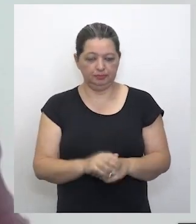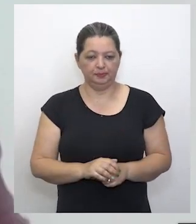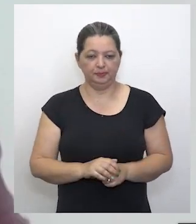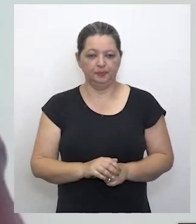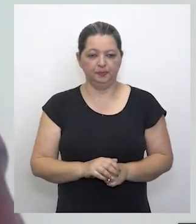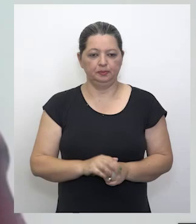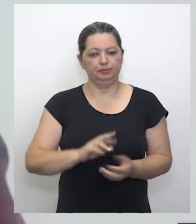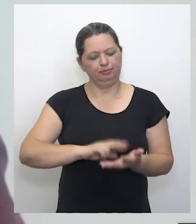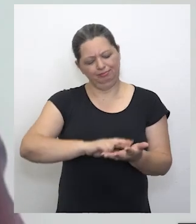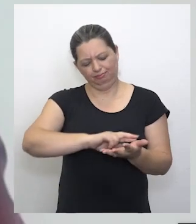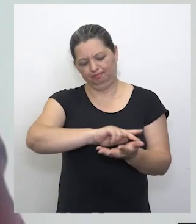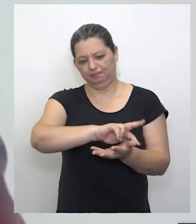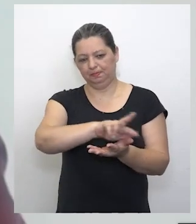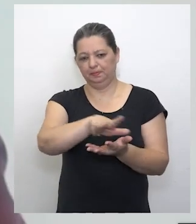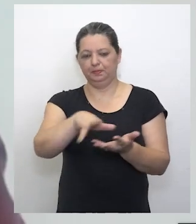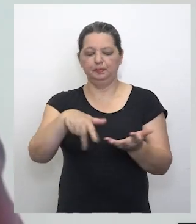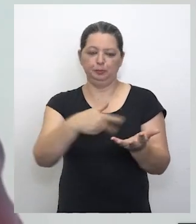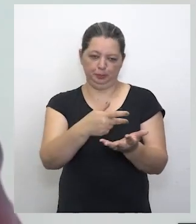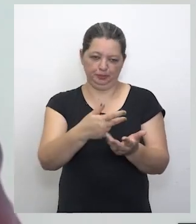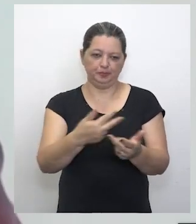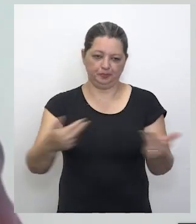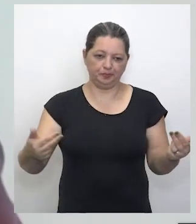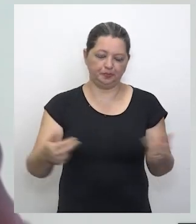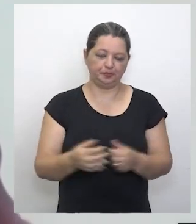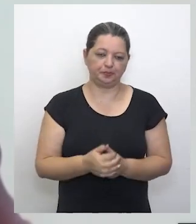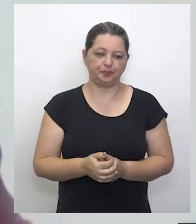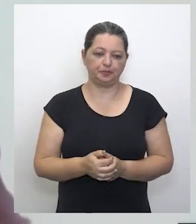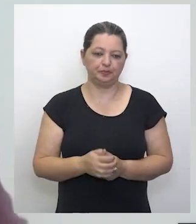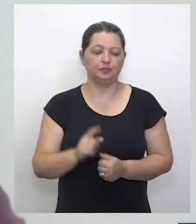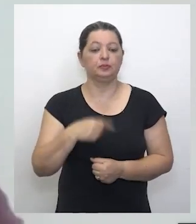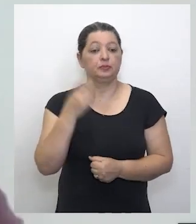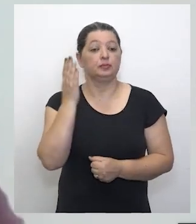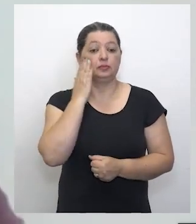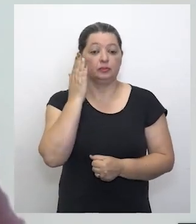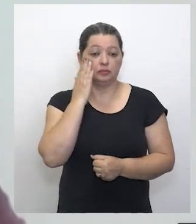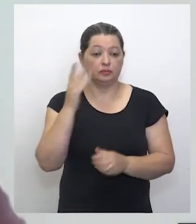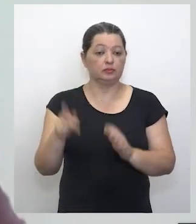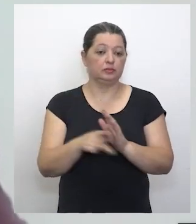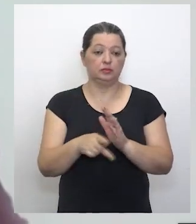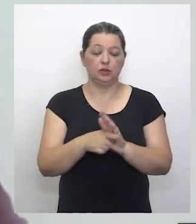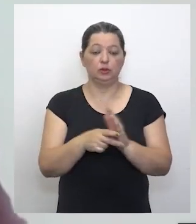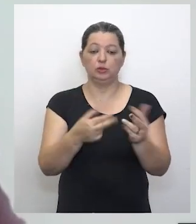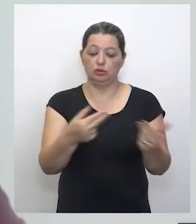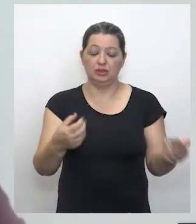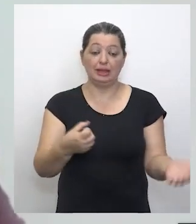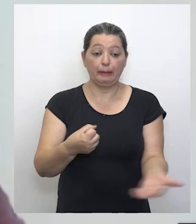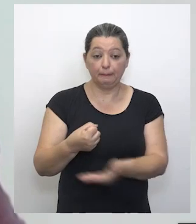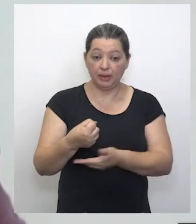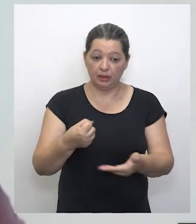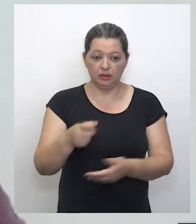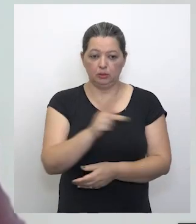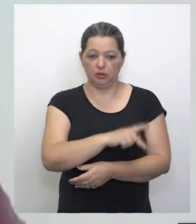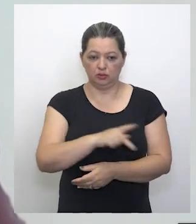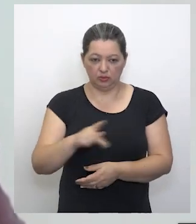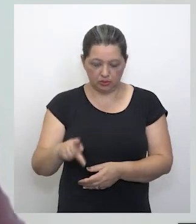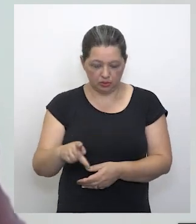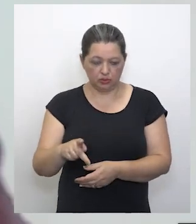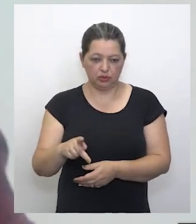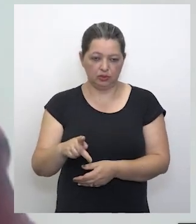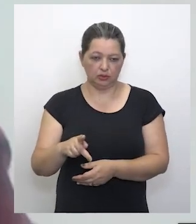Então, são inúmeras as possibilidades, e nós sabemos que esses recursos são o básico que os professores podem lançar